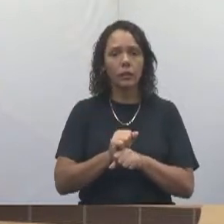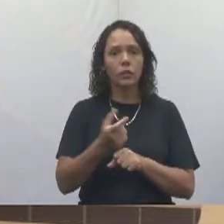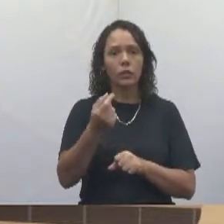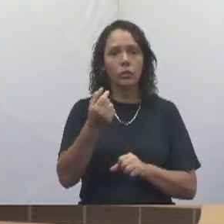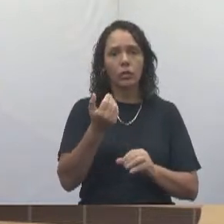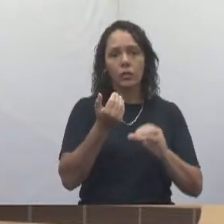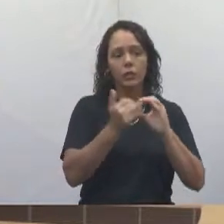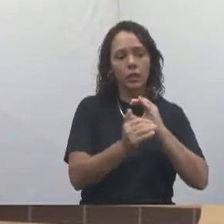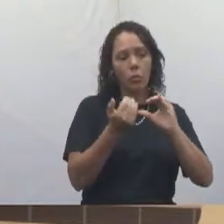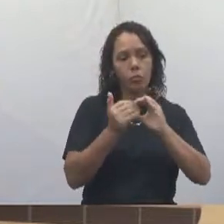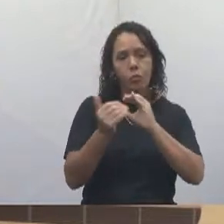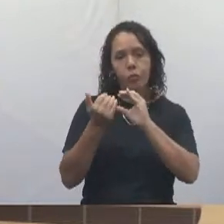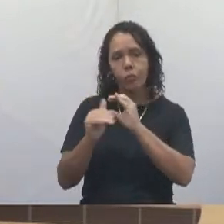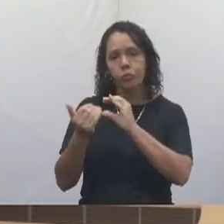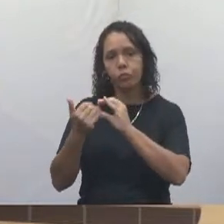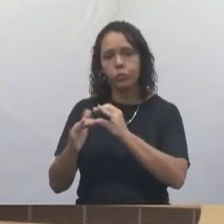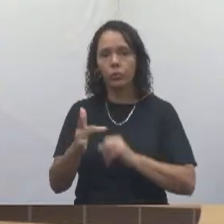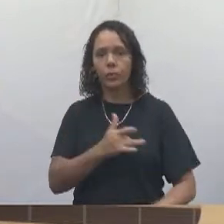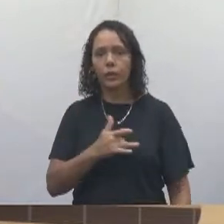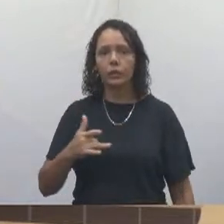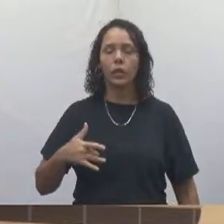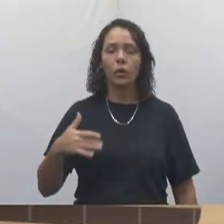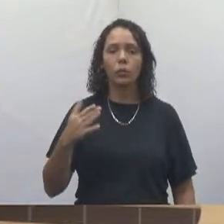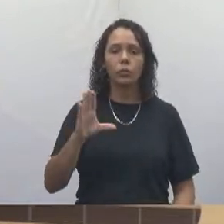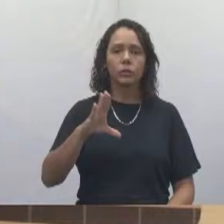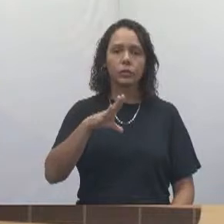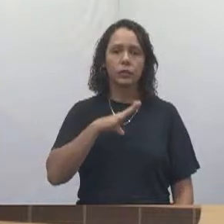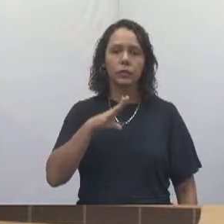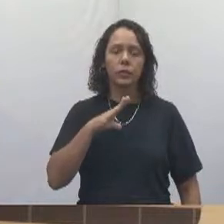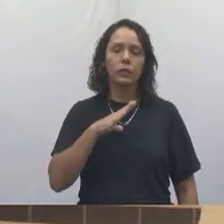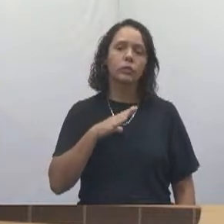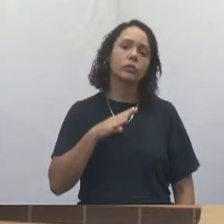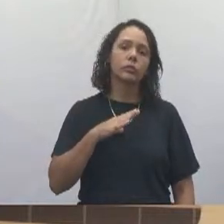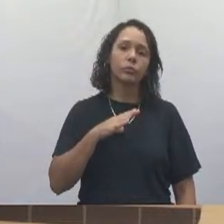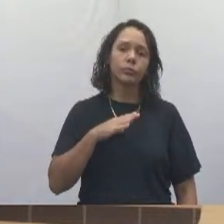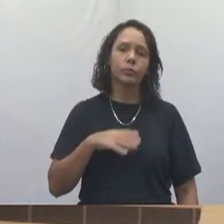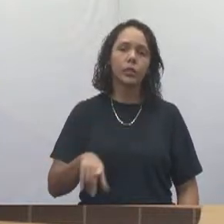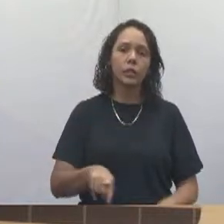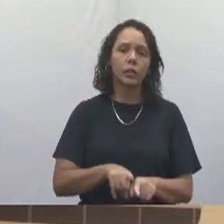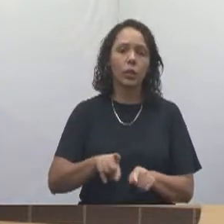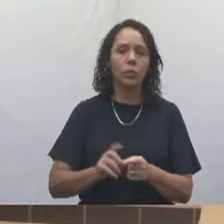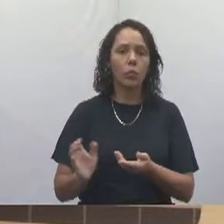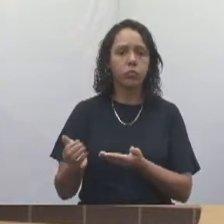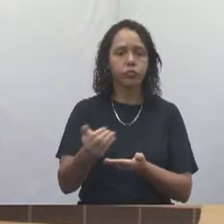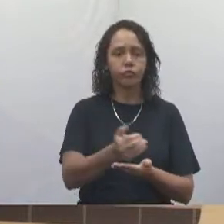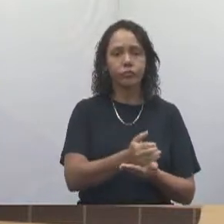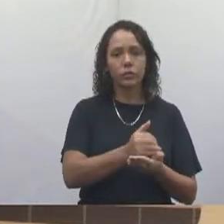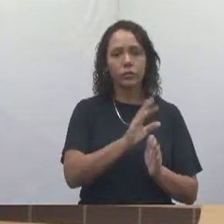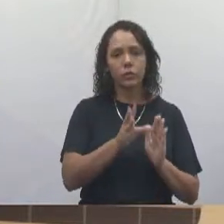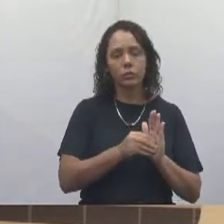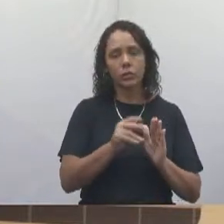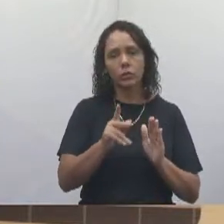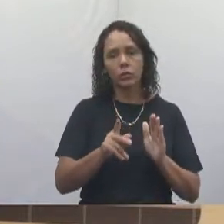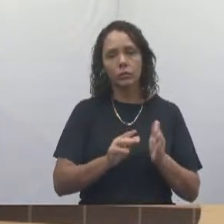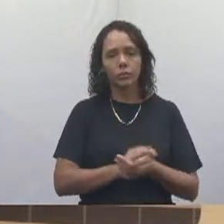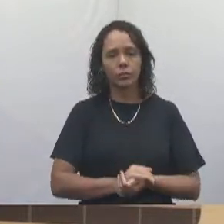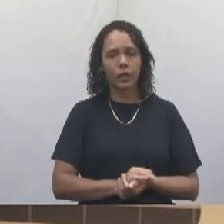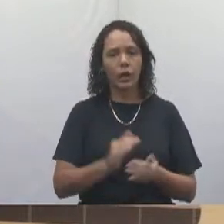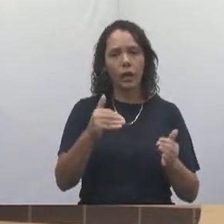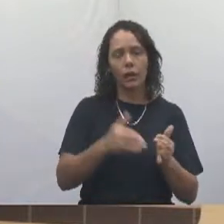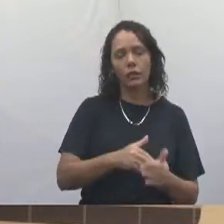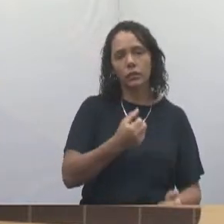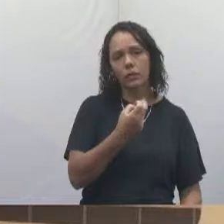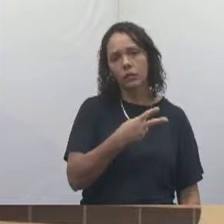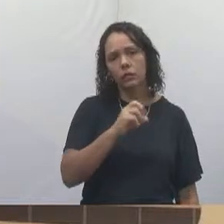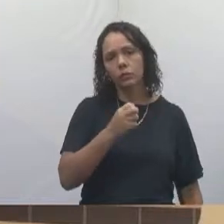para os municípios e o aumento das receitas destinadas a emendas parlamentares. Até